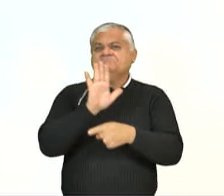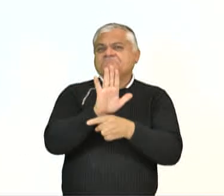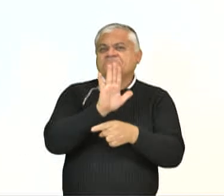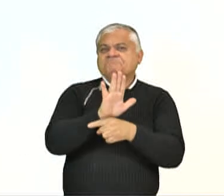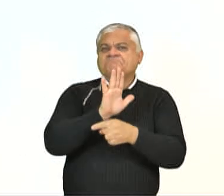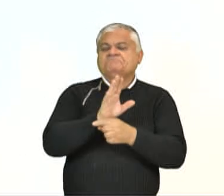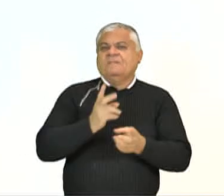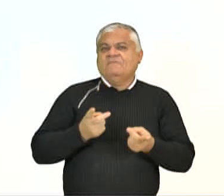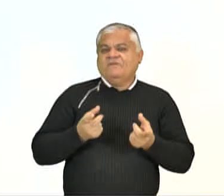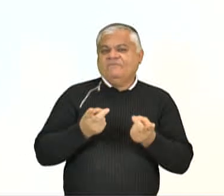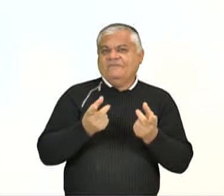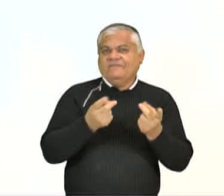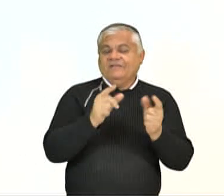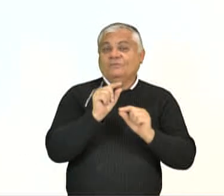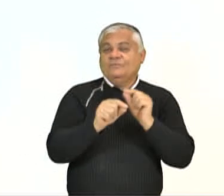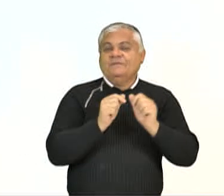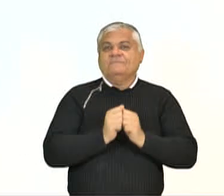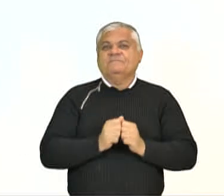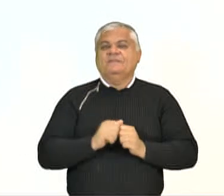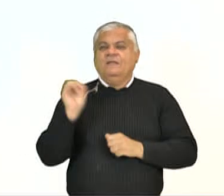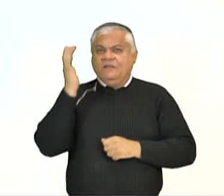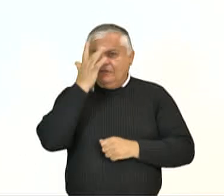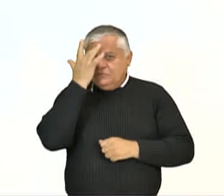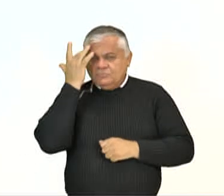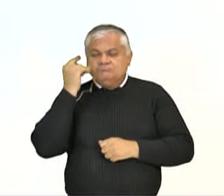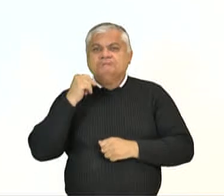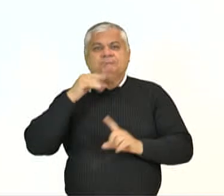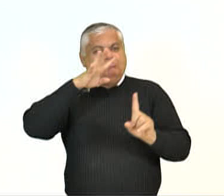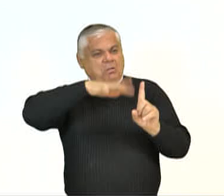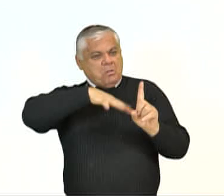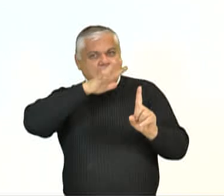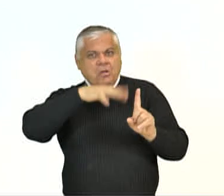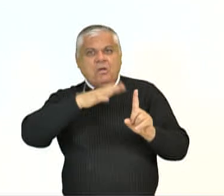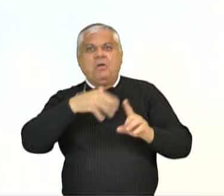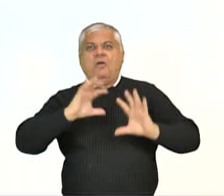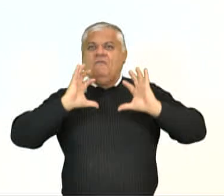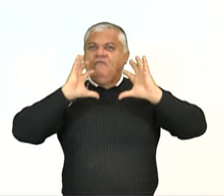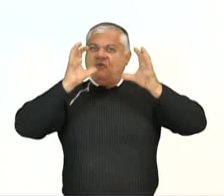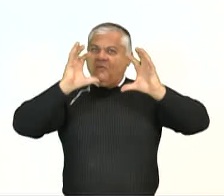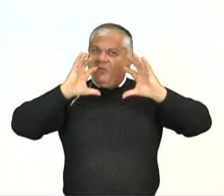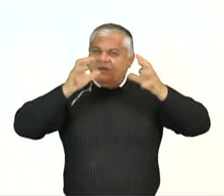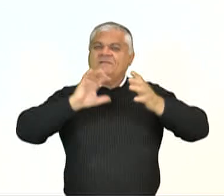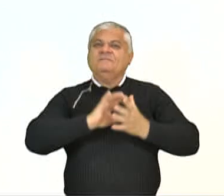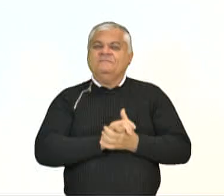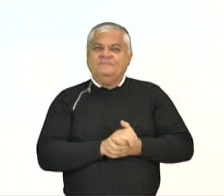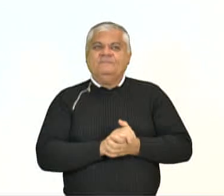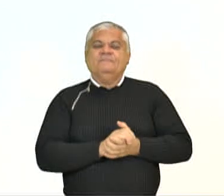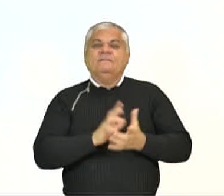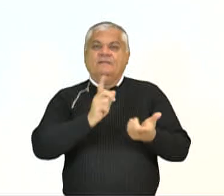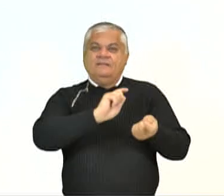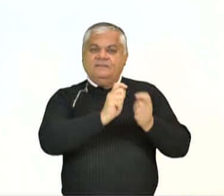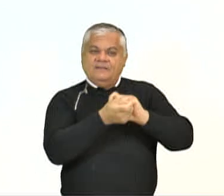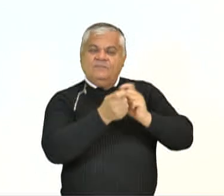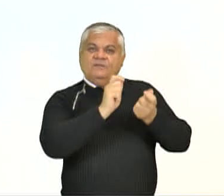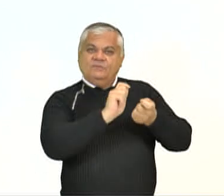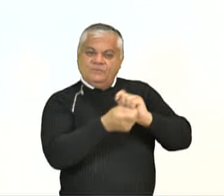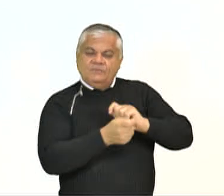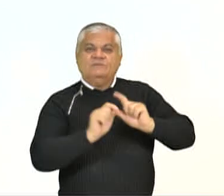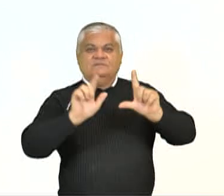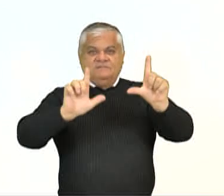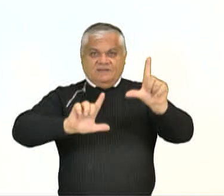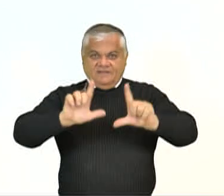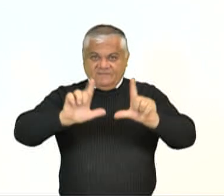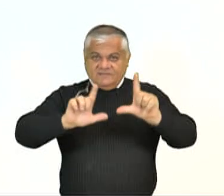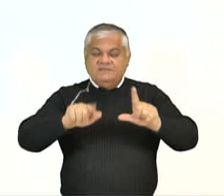comercialização, então a popularidade, né, que ficou popular, garantindo o público consumidor. Adaptabilidade às transmissões televisivas,